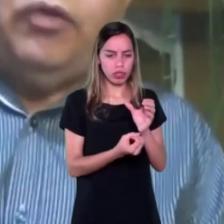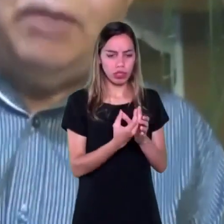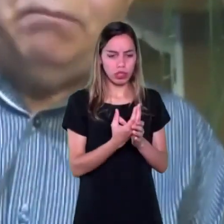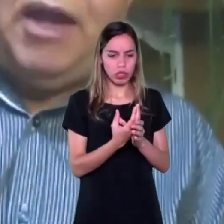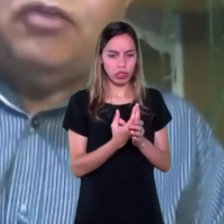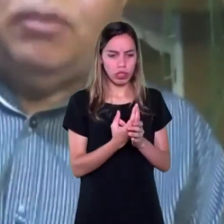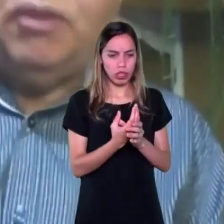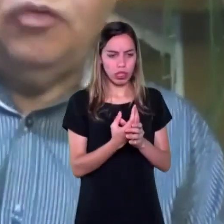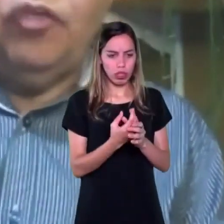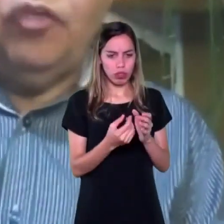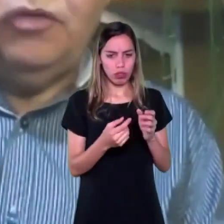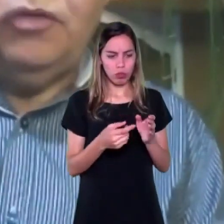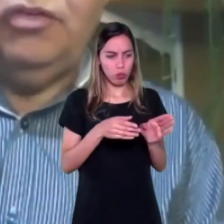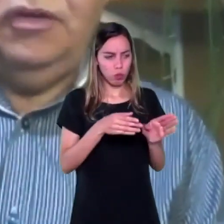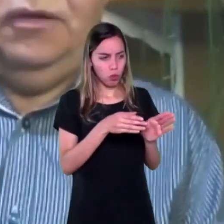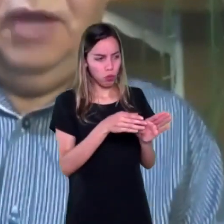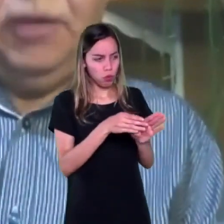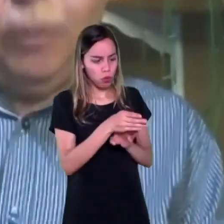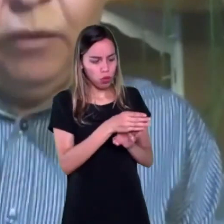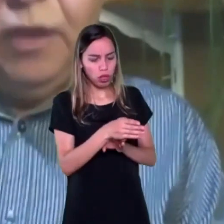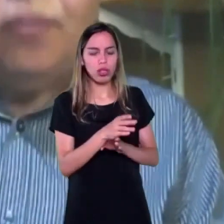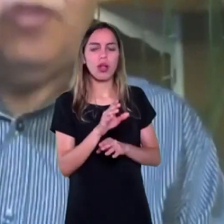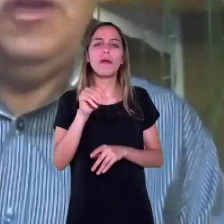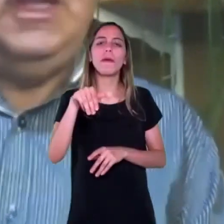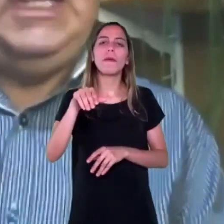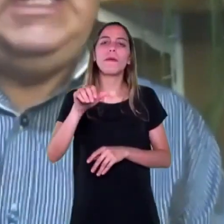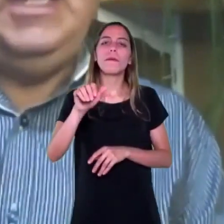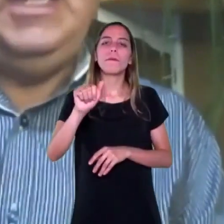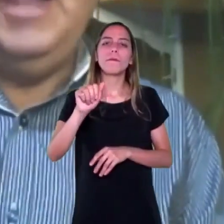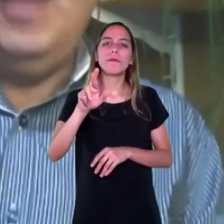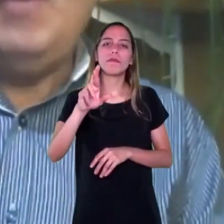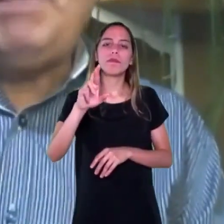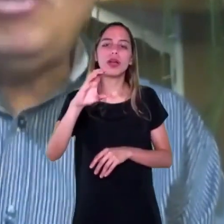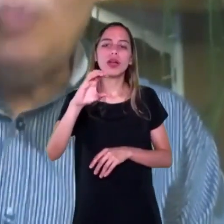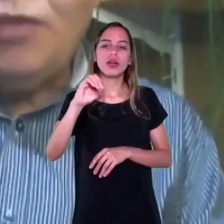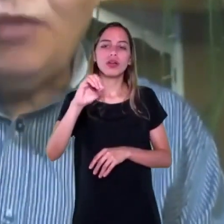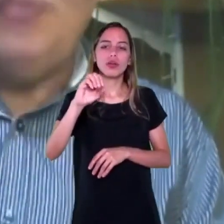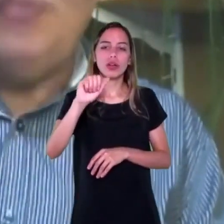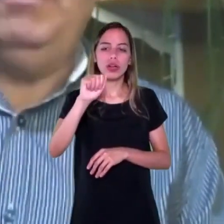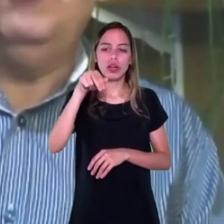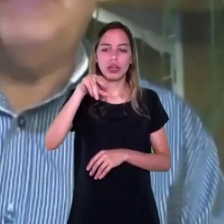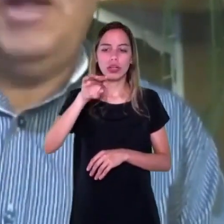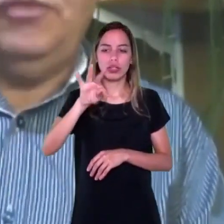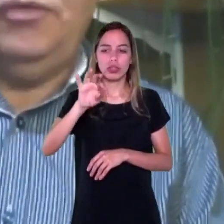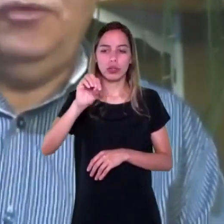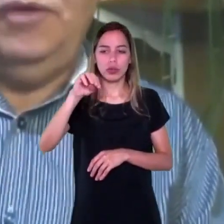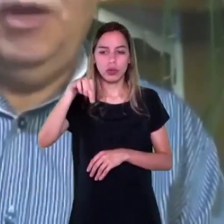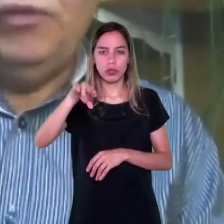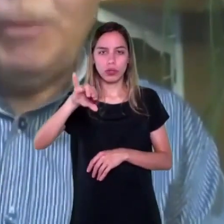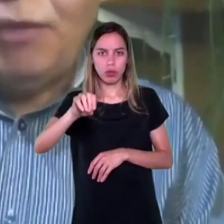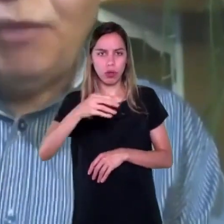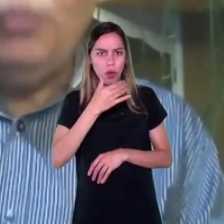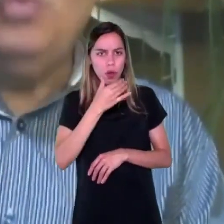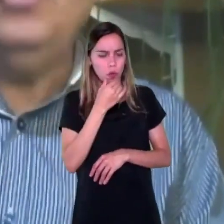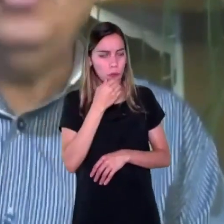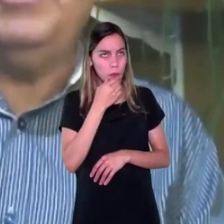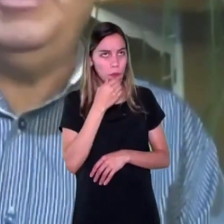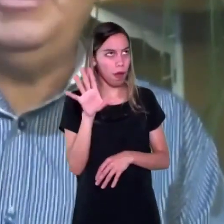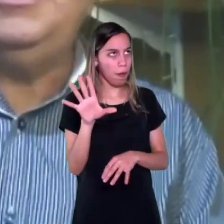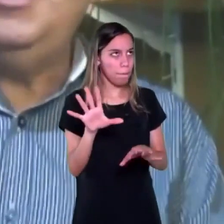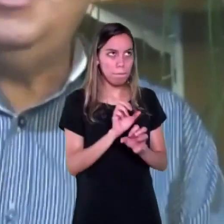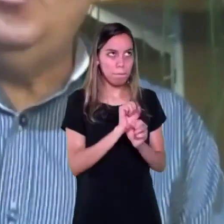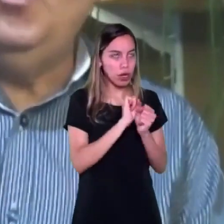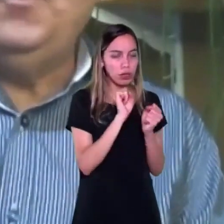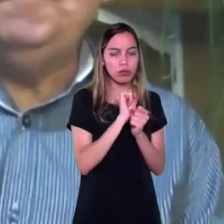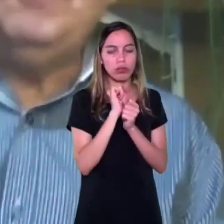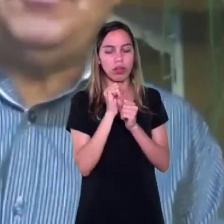Marco Antônio é médico em Belo Horizonte, é itaunense, e ele é um apaixonado pelo teatro. É um dramaturgo